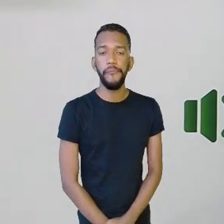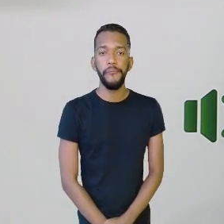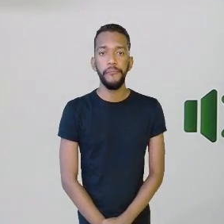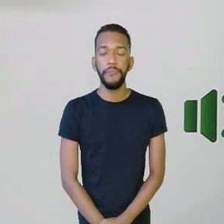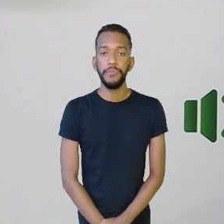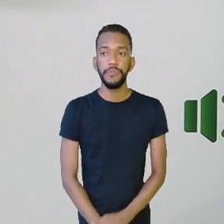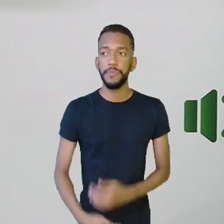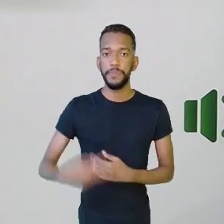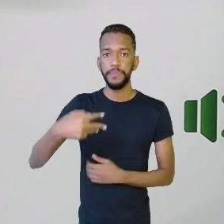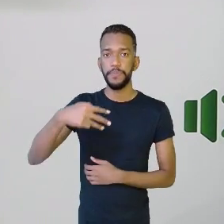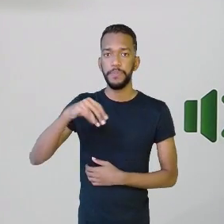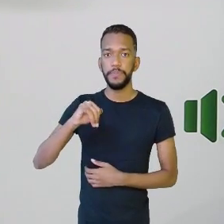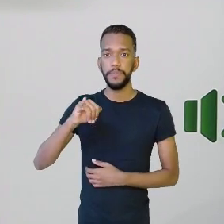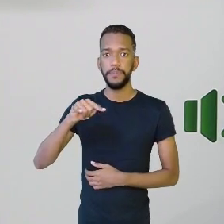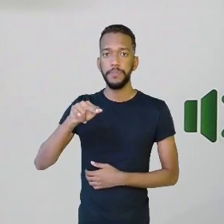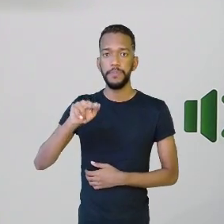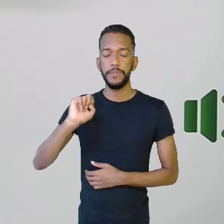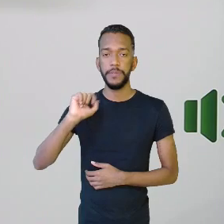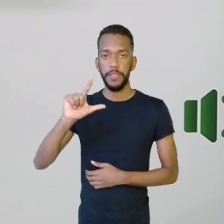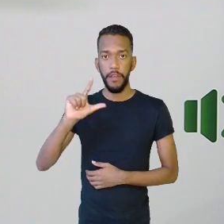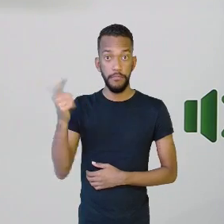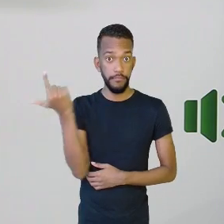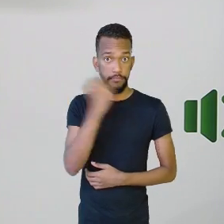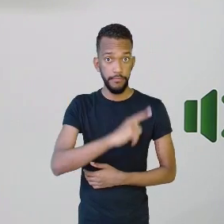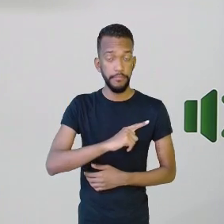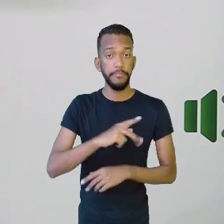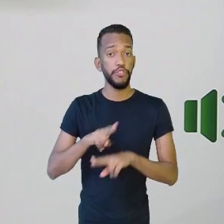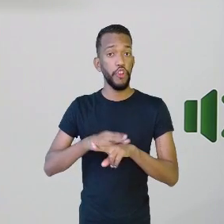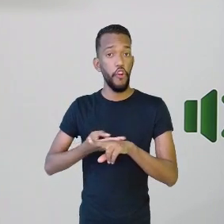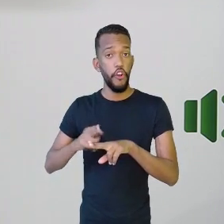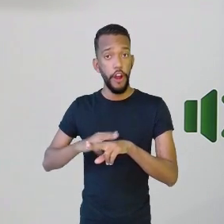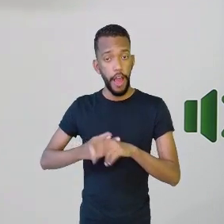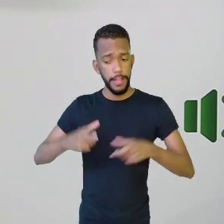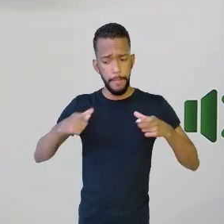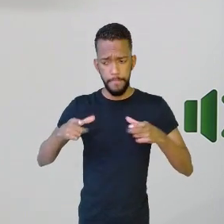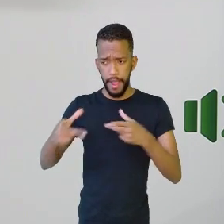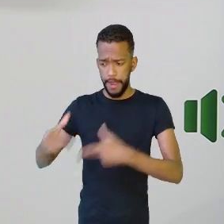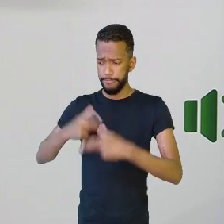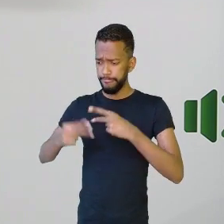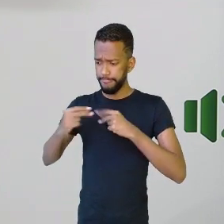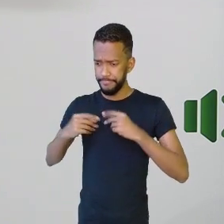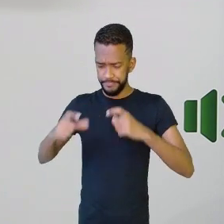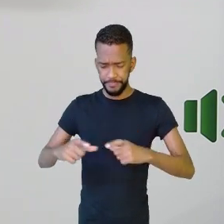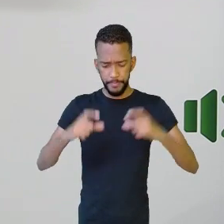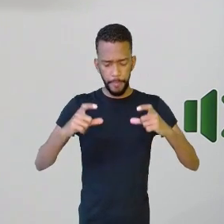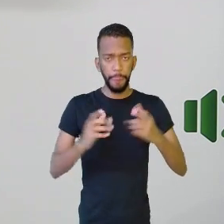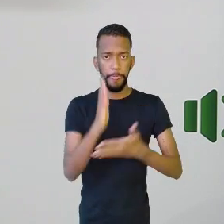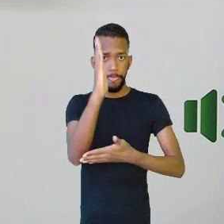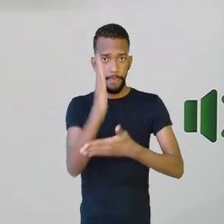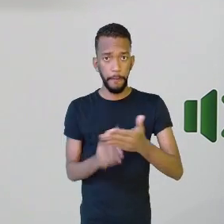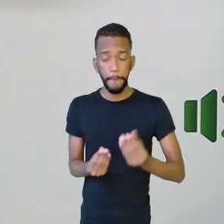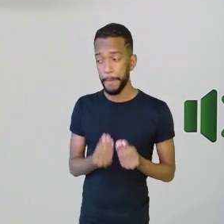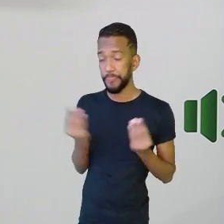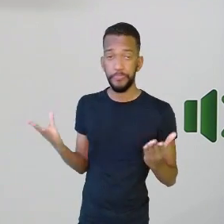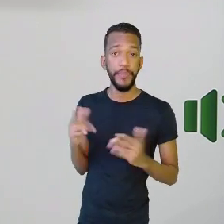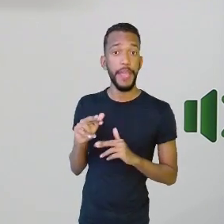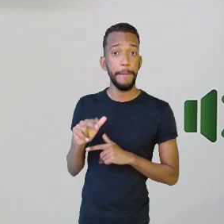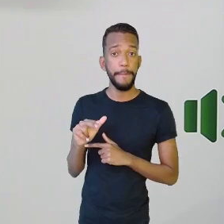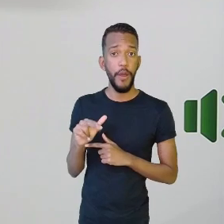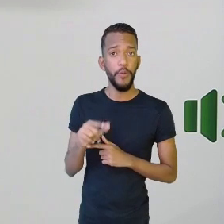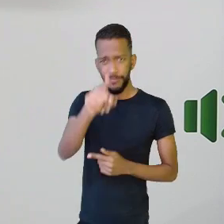Miguel ganhou uma barra de chocolate e vai dar uma parte para seu irmão. Lembram